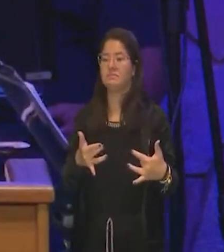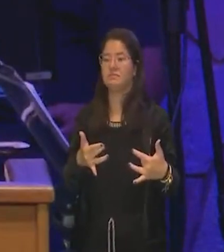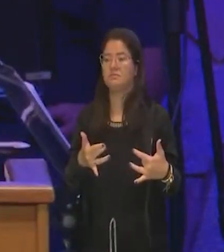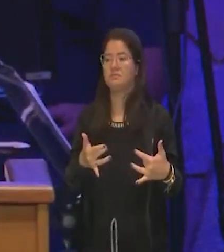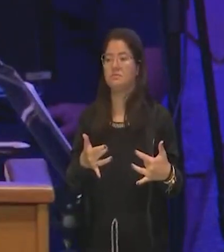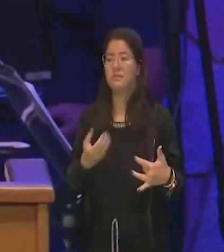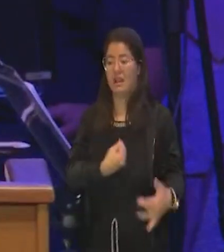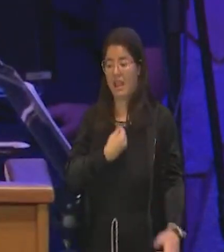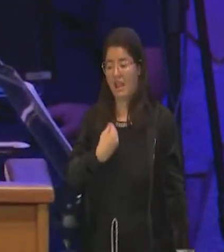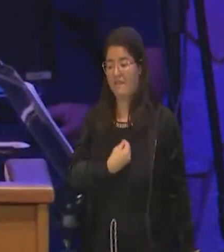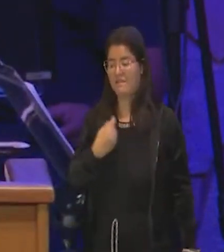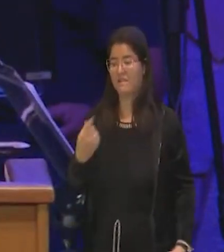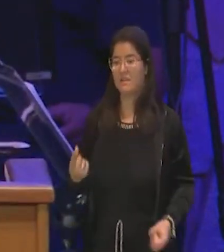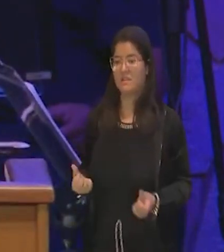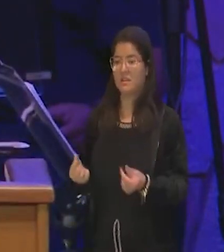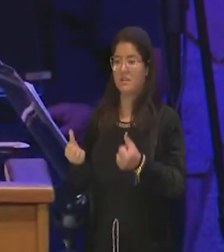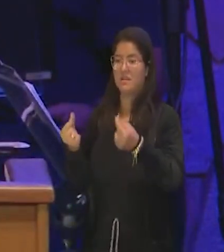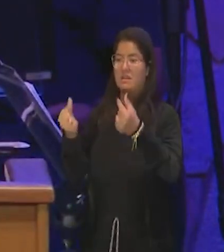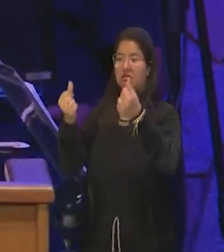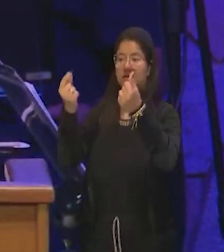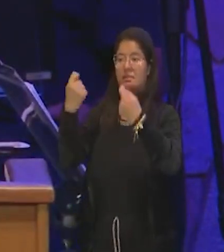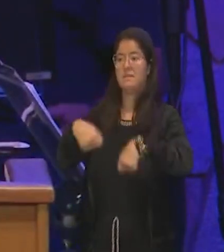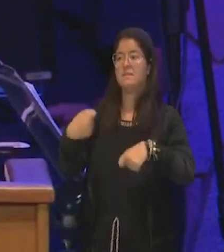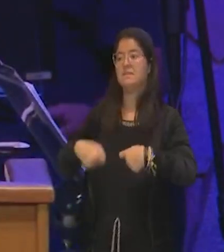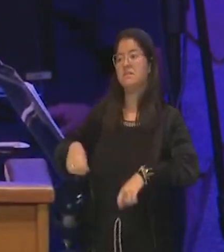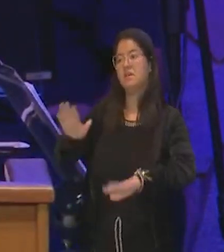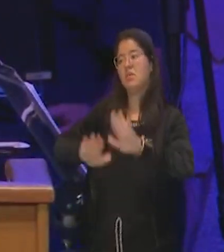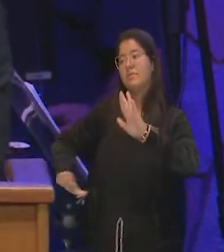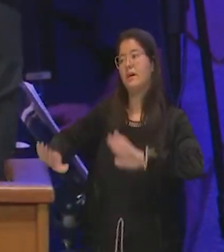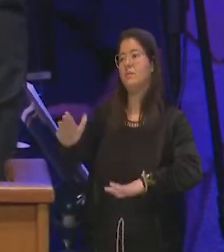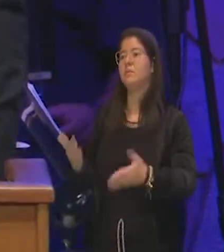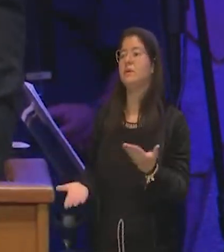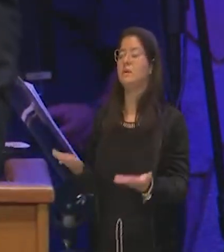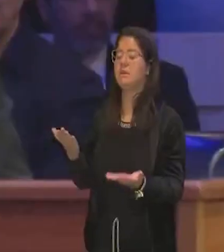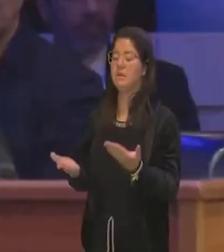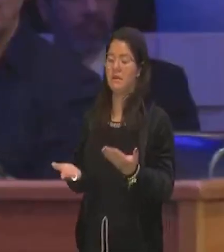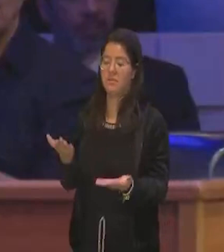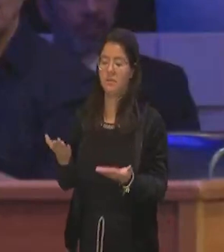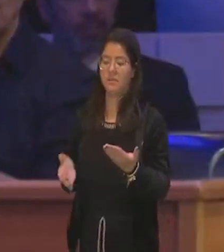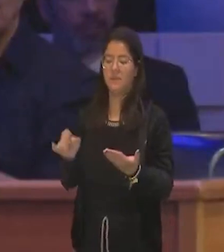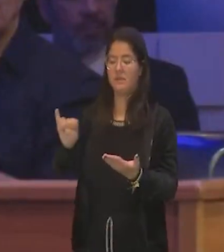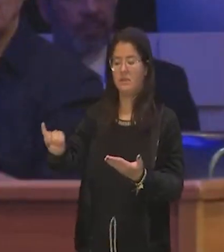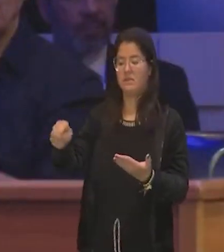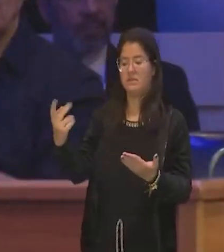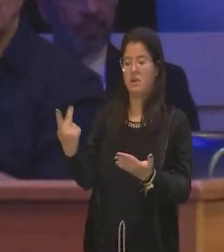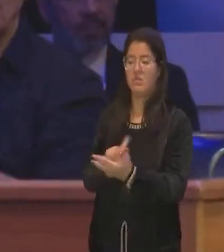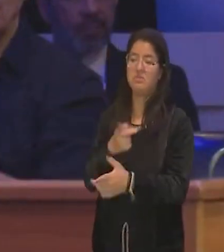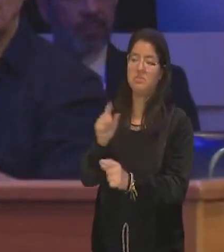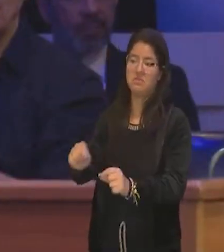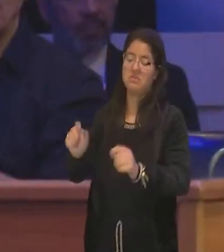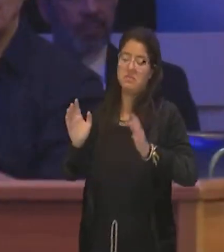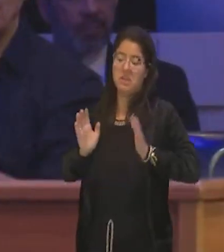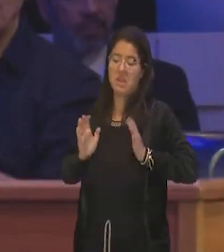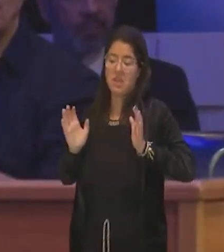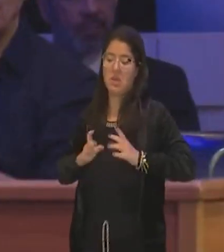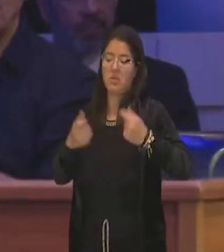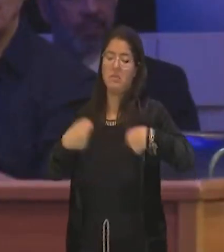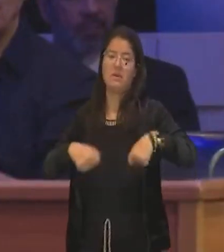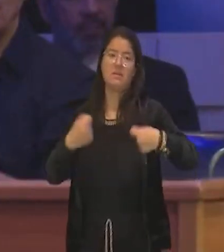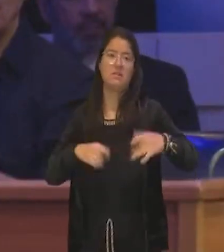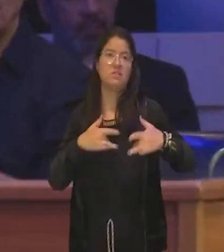A vida financeira usada com liberalidade. Se algum dia você for rico, seja